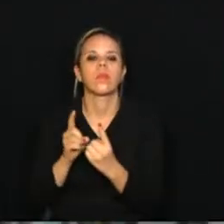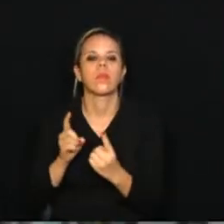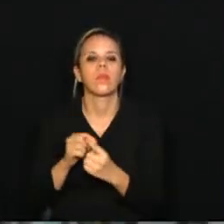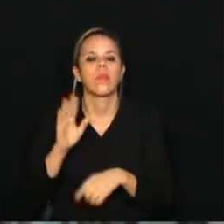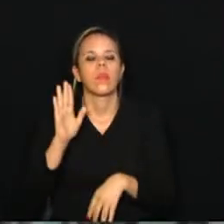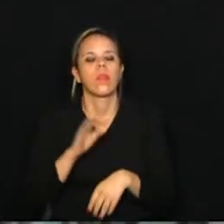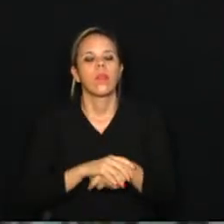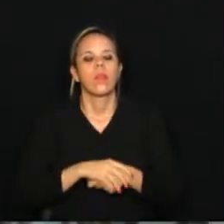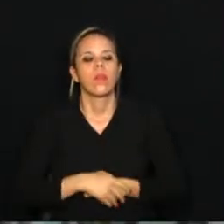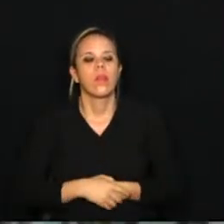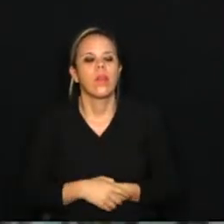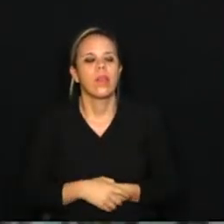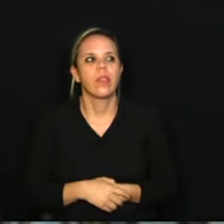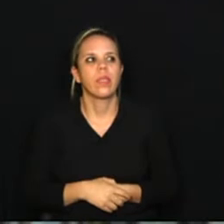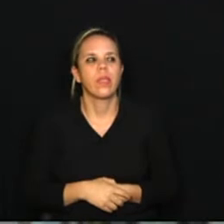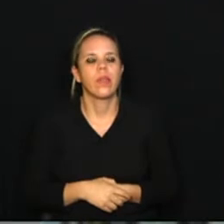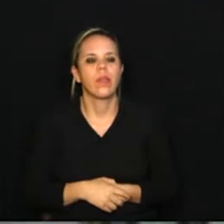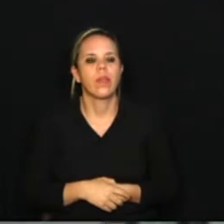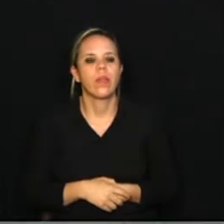mais,